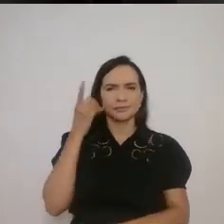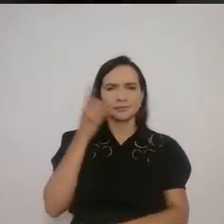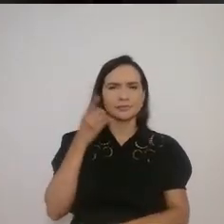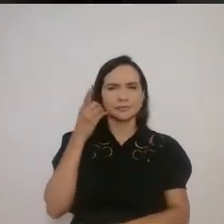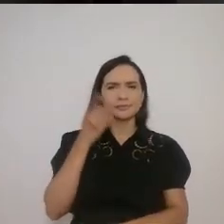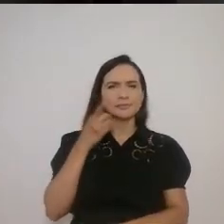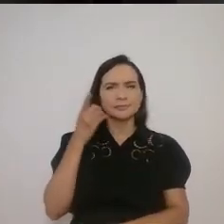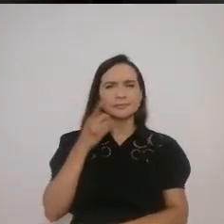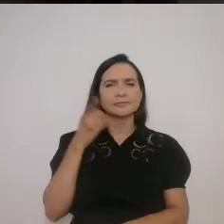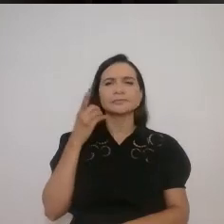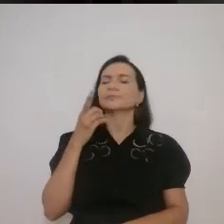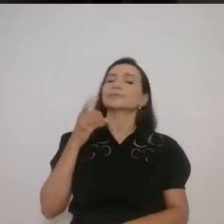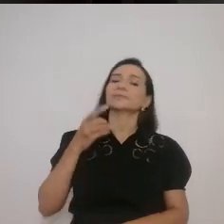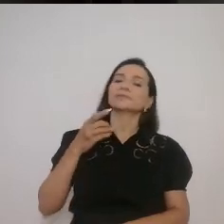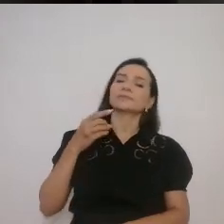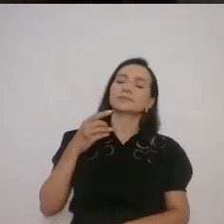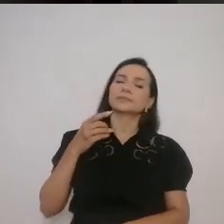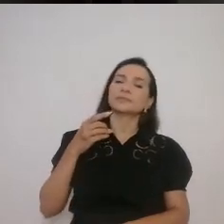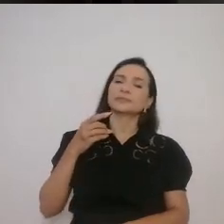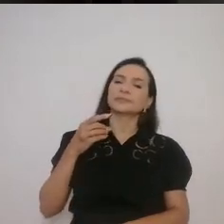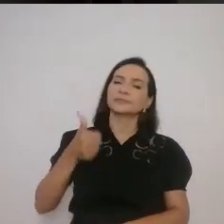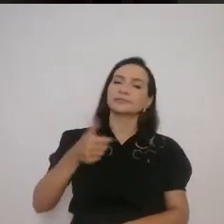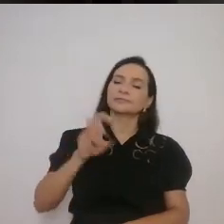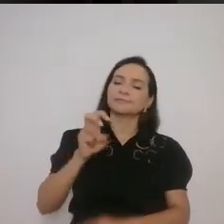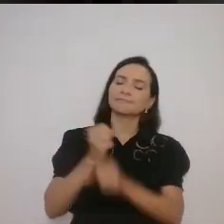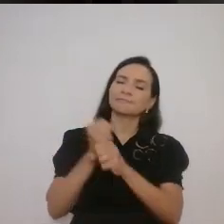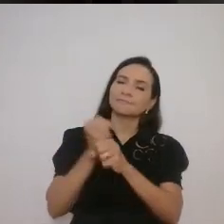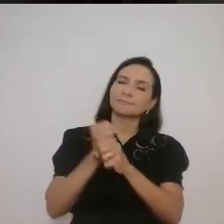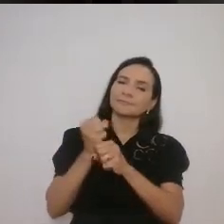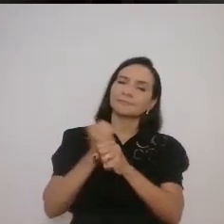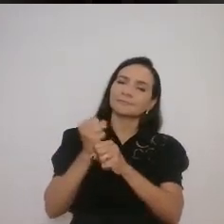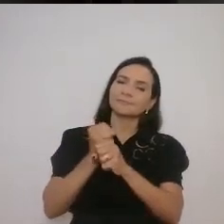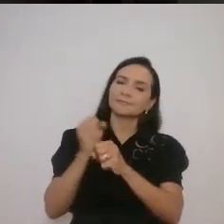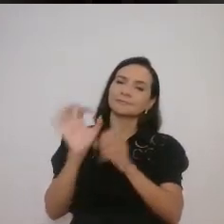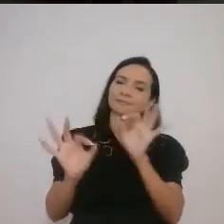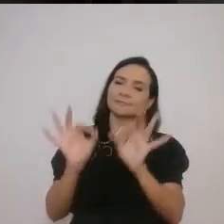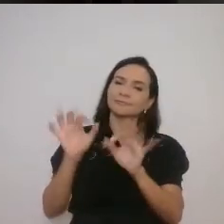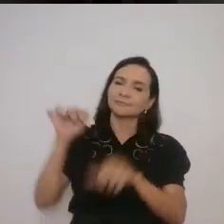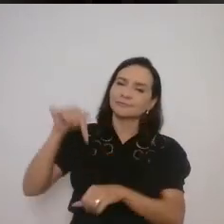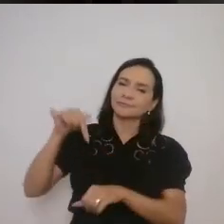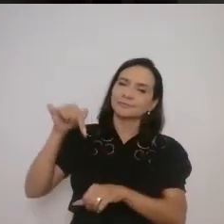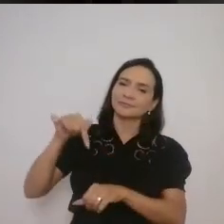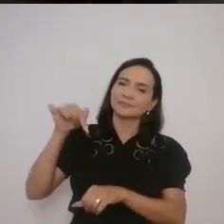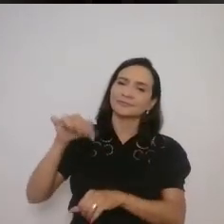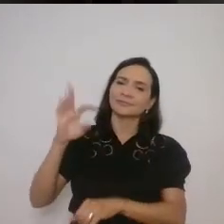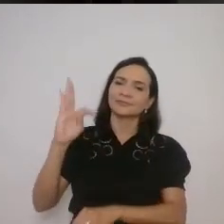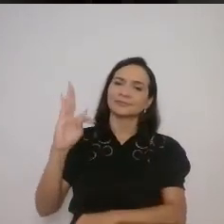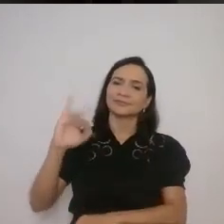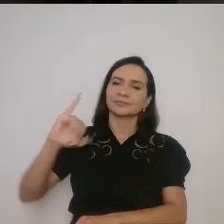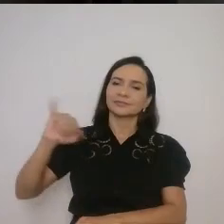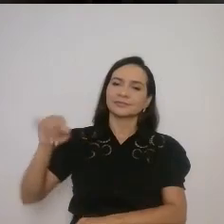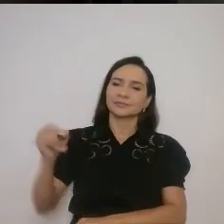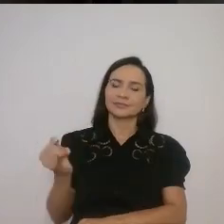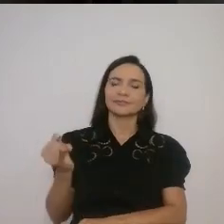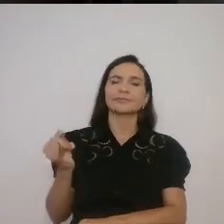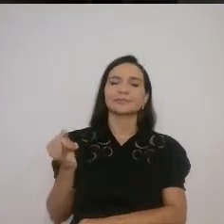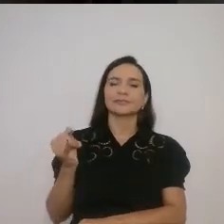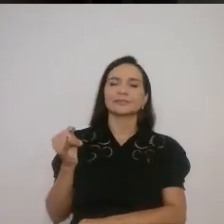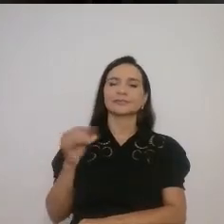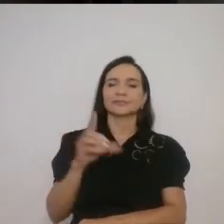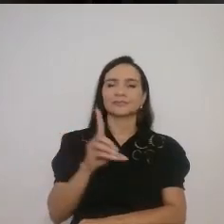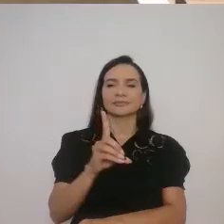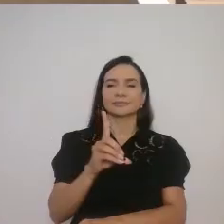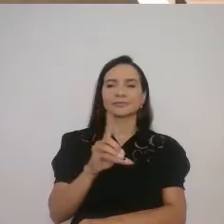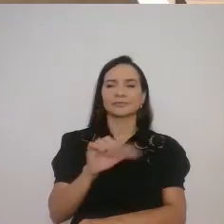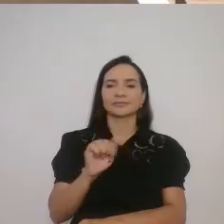e aos 15 anos de judicatura aqui no Tribunal de Justiça. Hoje, dia 23, comemorado por Vossa